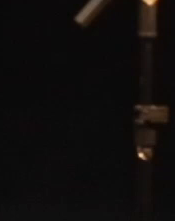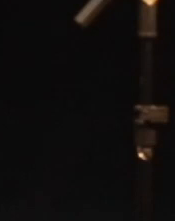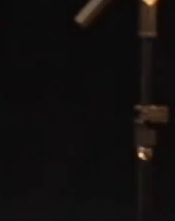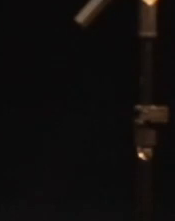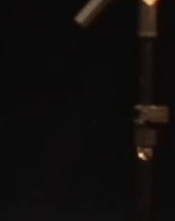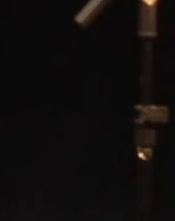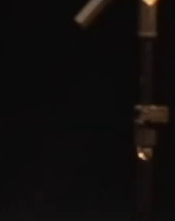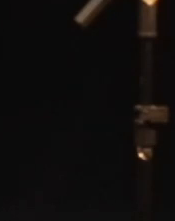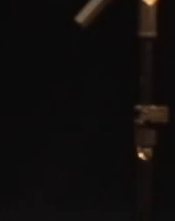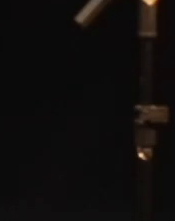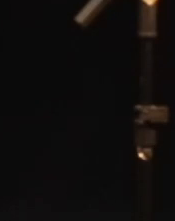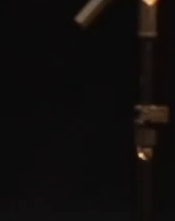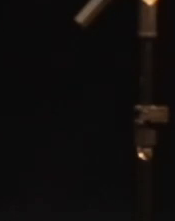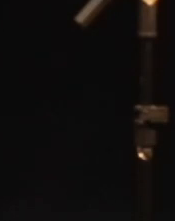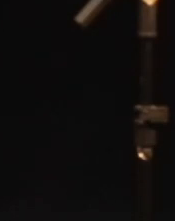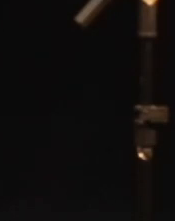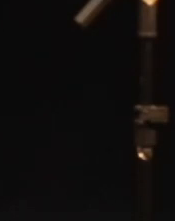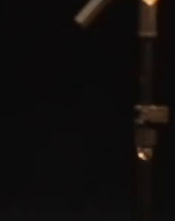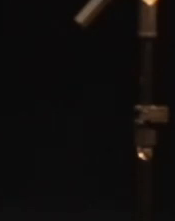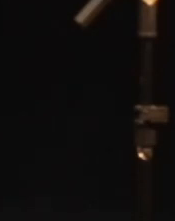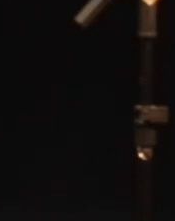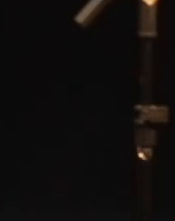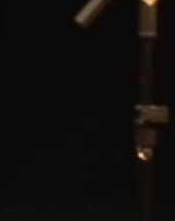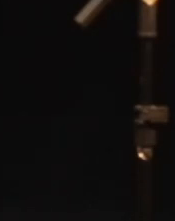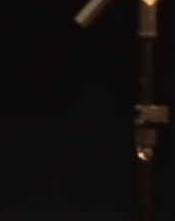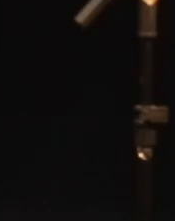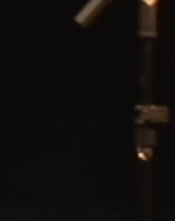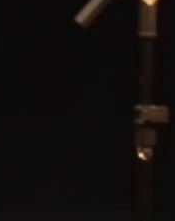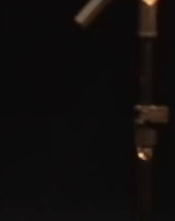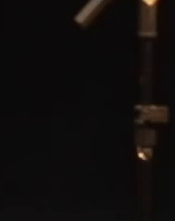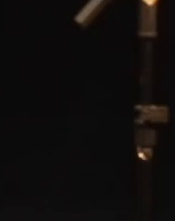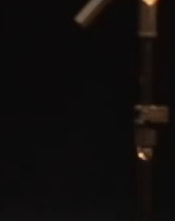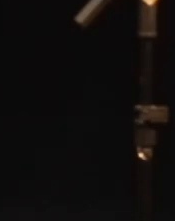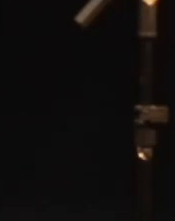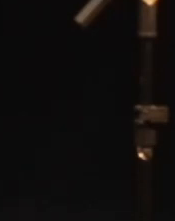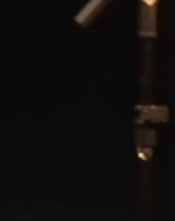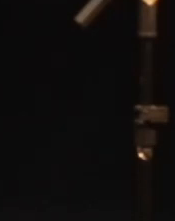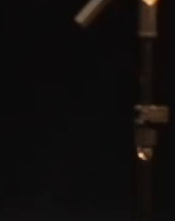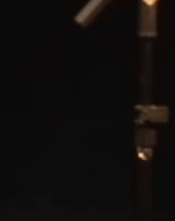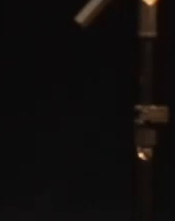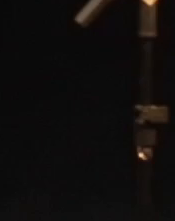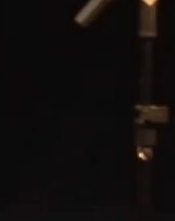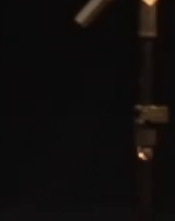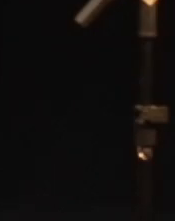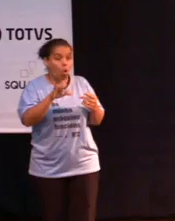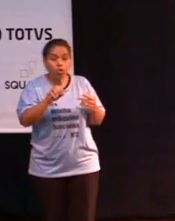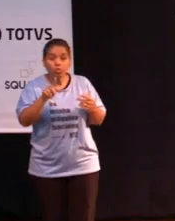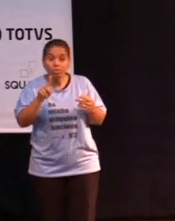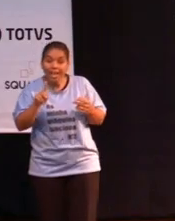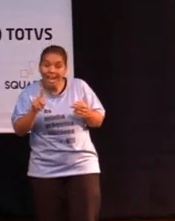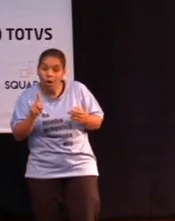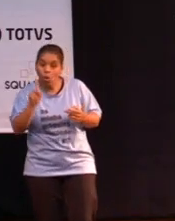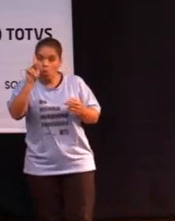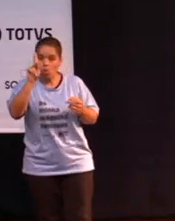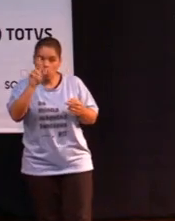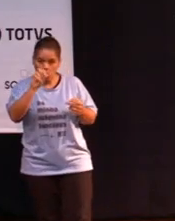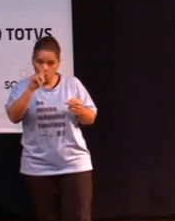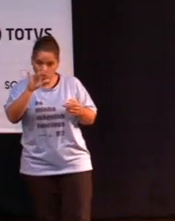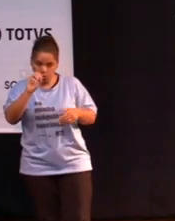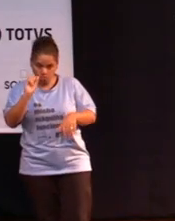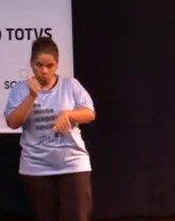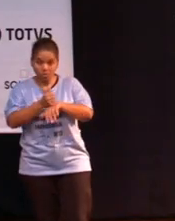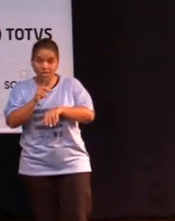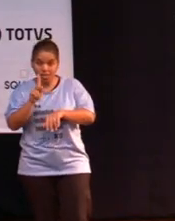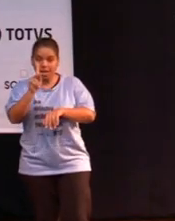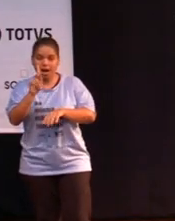pode procurar qualquer agregador de de podcast ele está lá gatilho cósmico o cosmo é conca então a